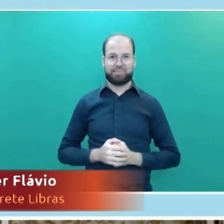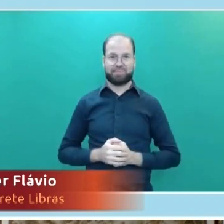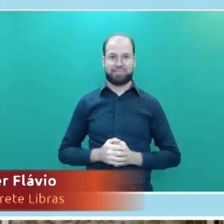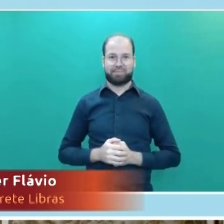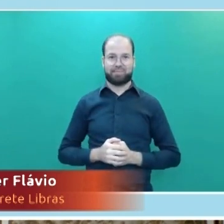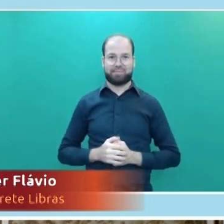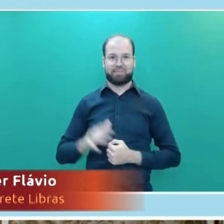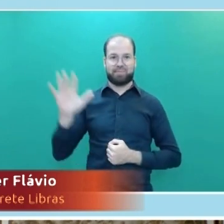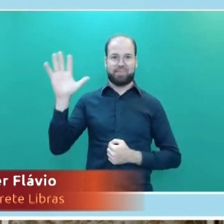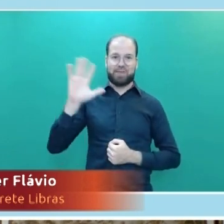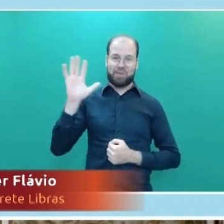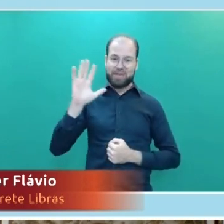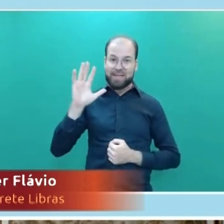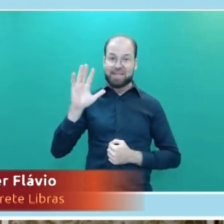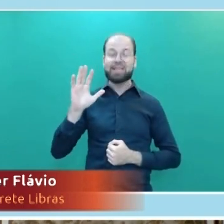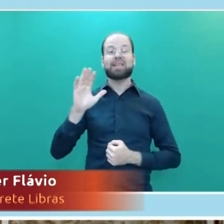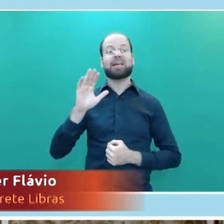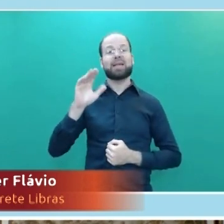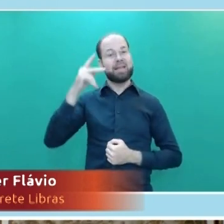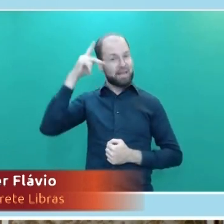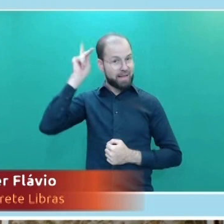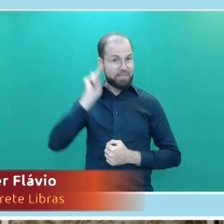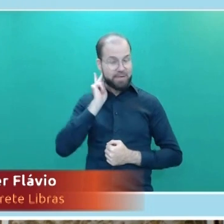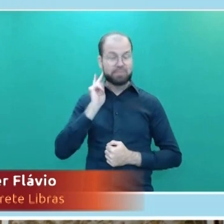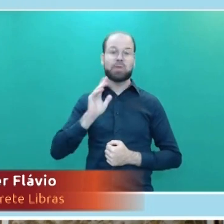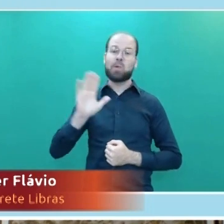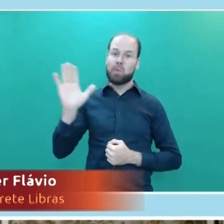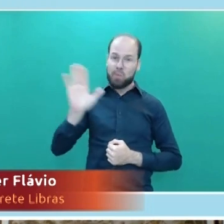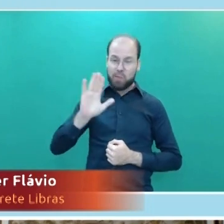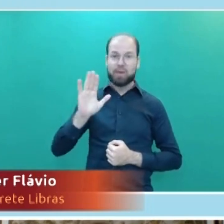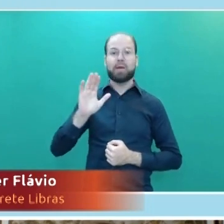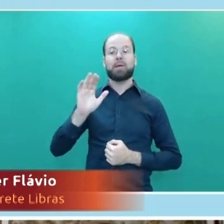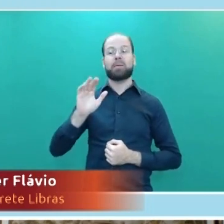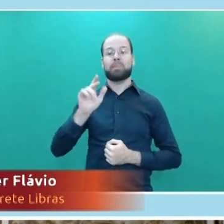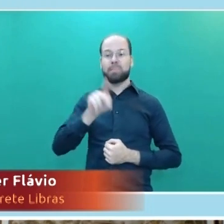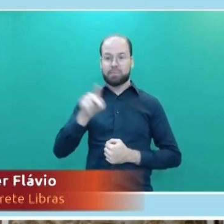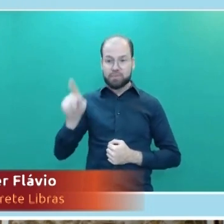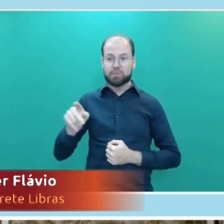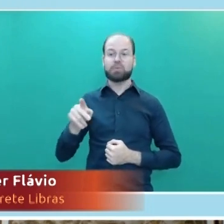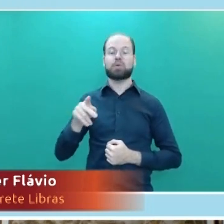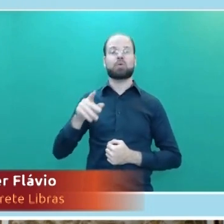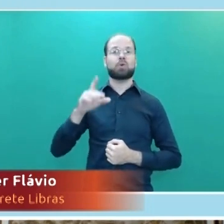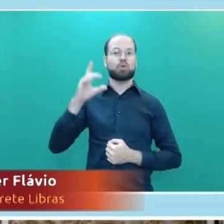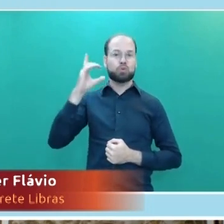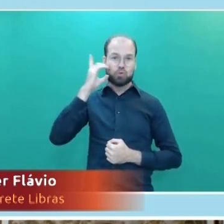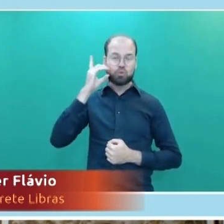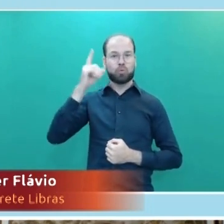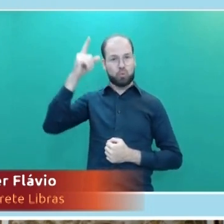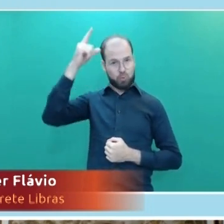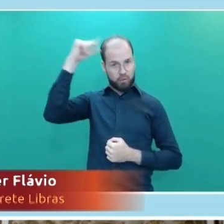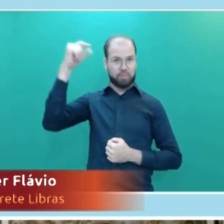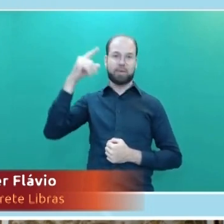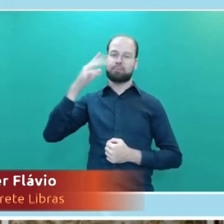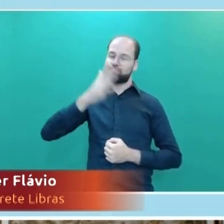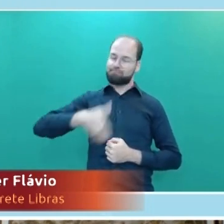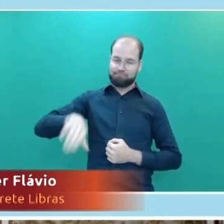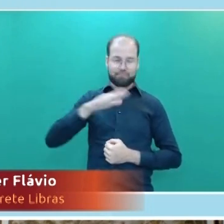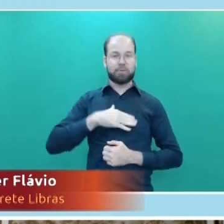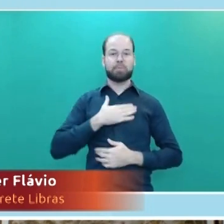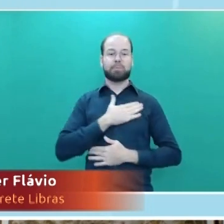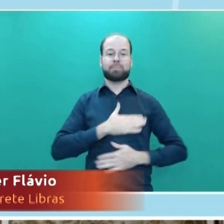Olá, Camila, uma professora, Diogo, todo mundo. É um prazer estar aqui com